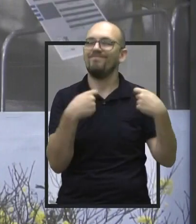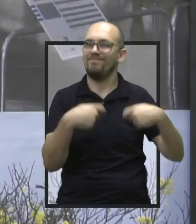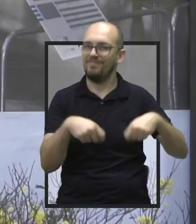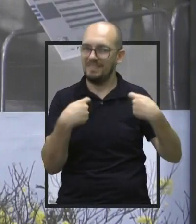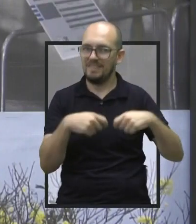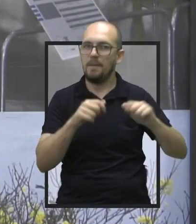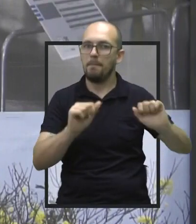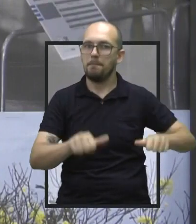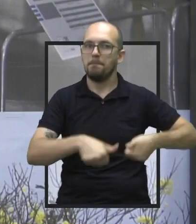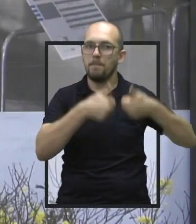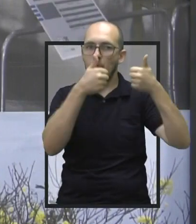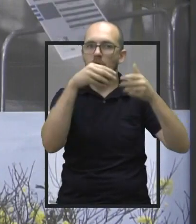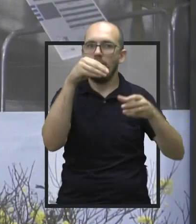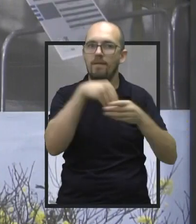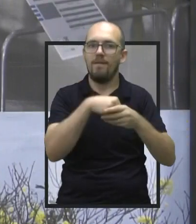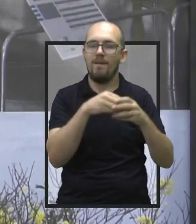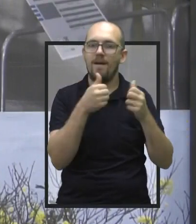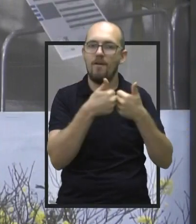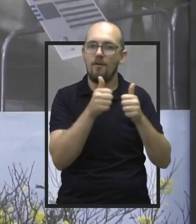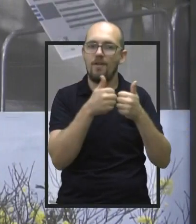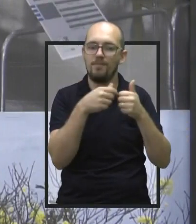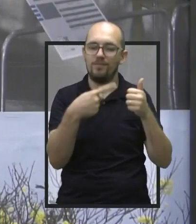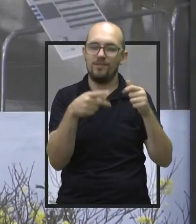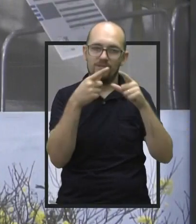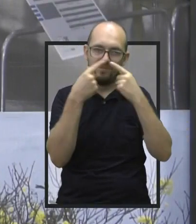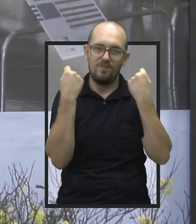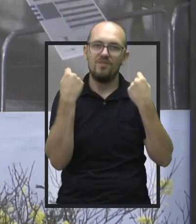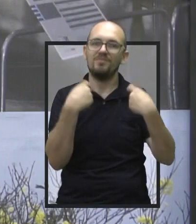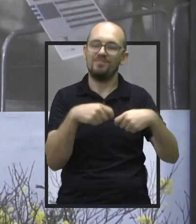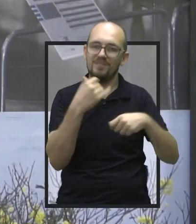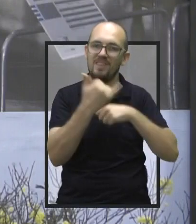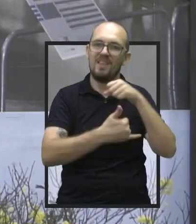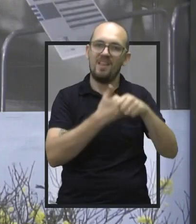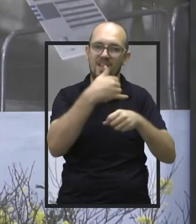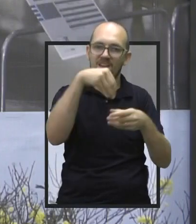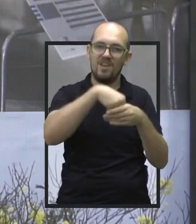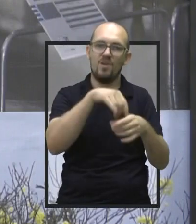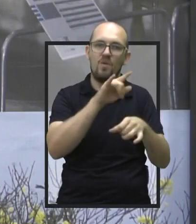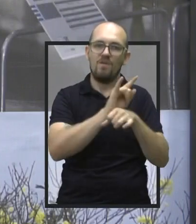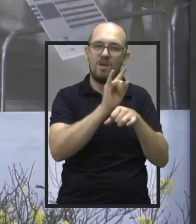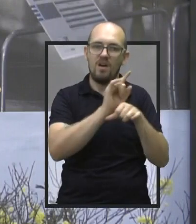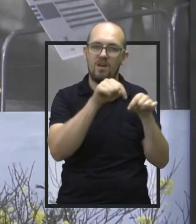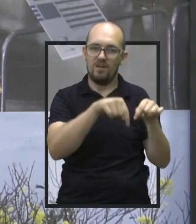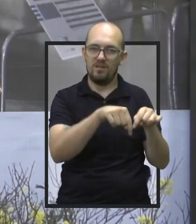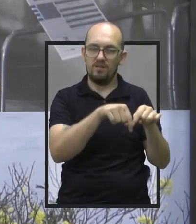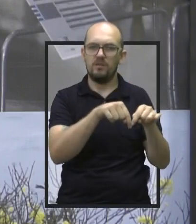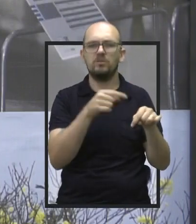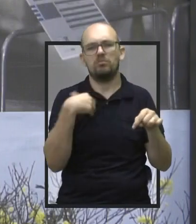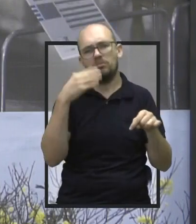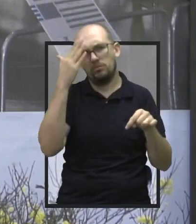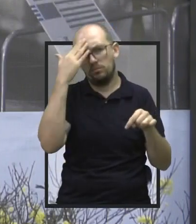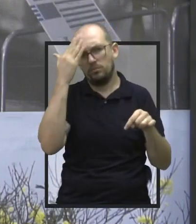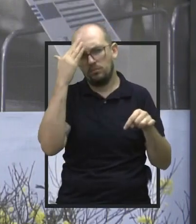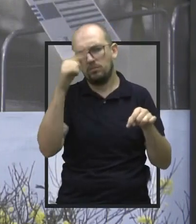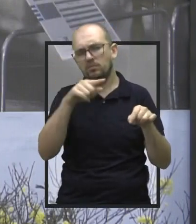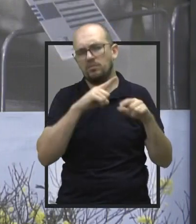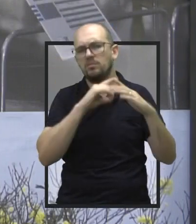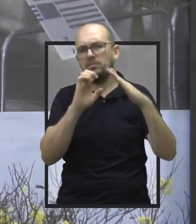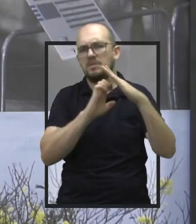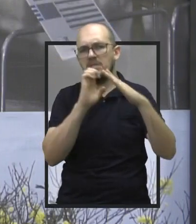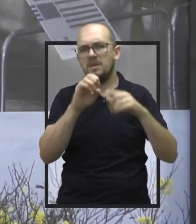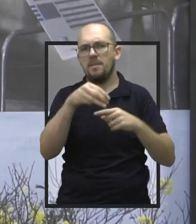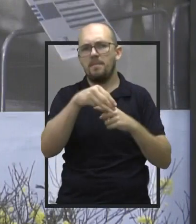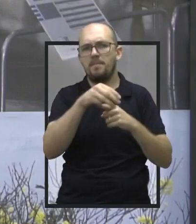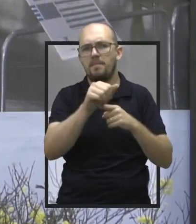no transporte público dentro da nossa cidade. Eu sei que nós temos a empresa aqui, a